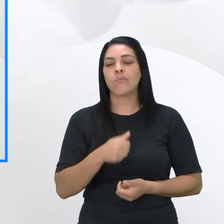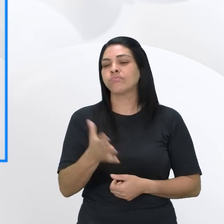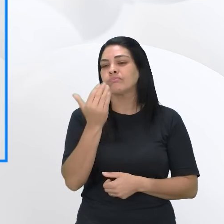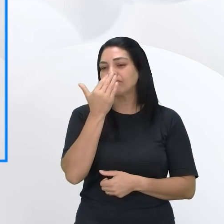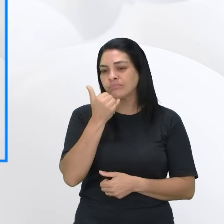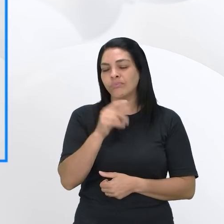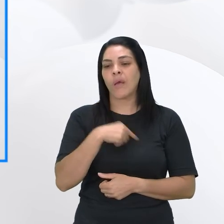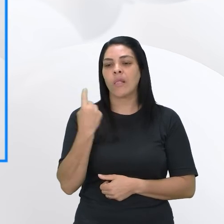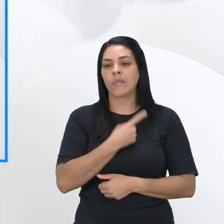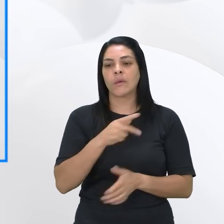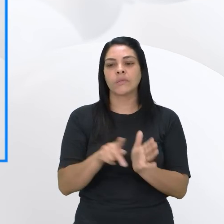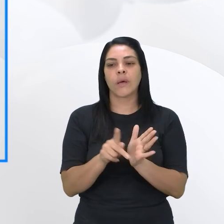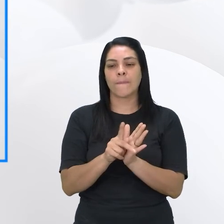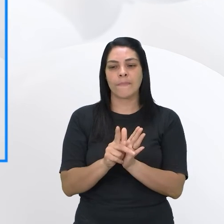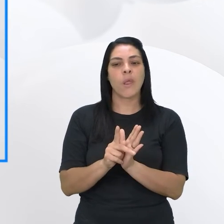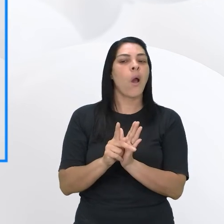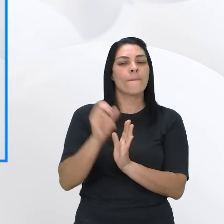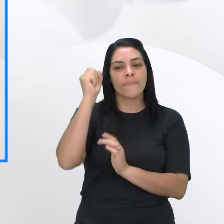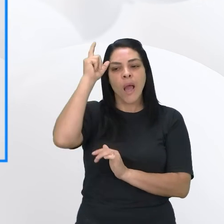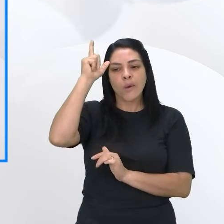aí na nossa cultura.